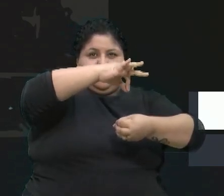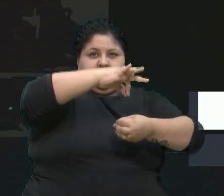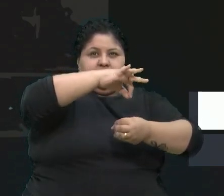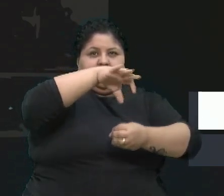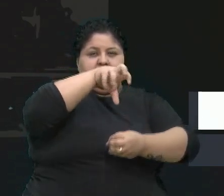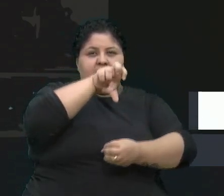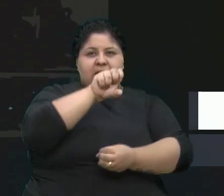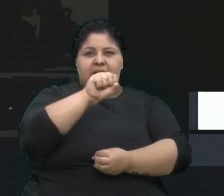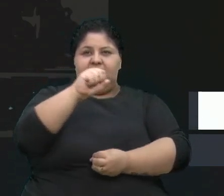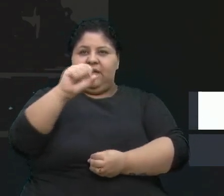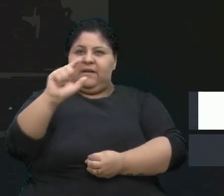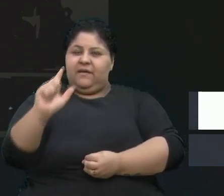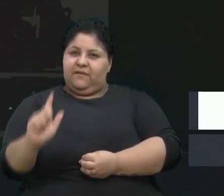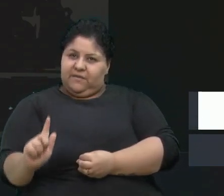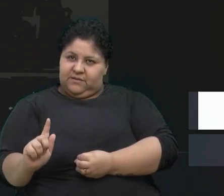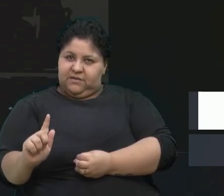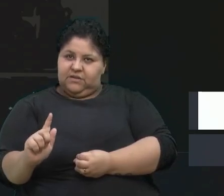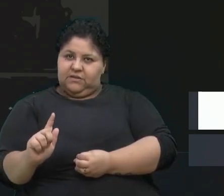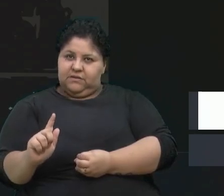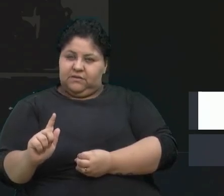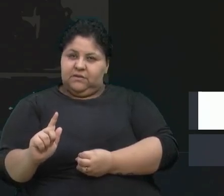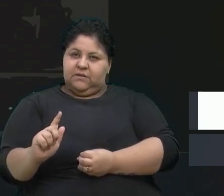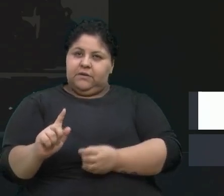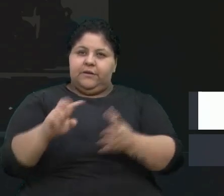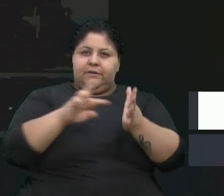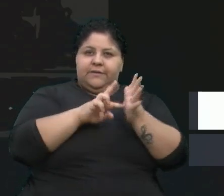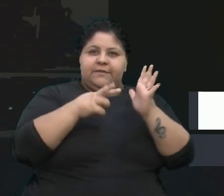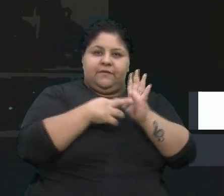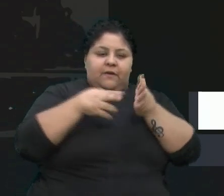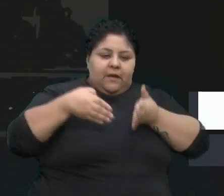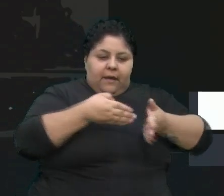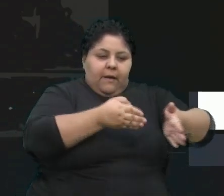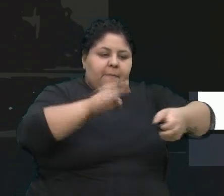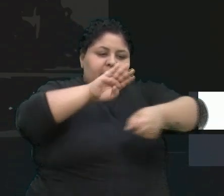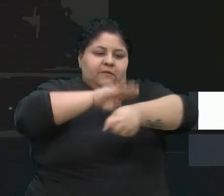SG, que é a Caminhos da Serra Gaúcha, que é quem vai